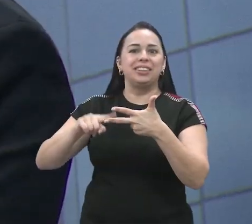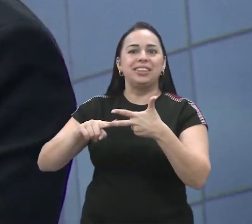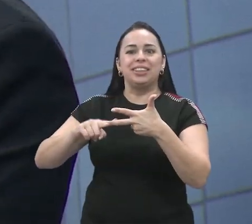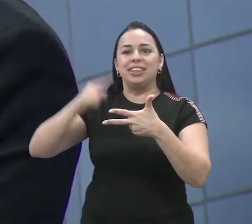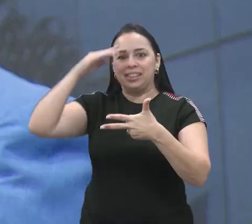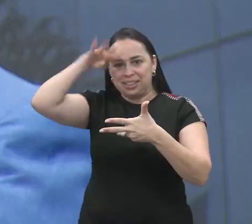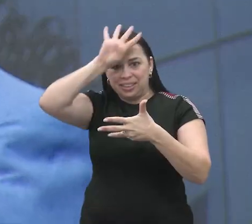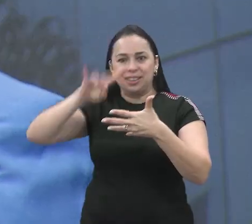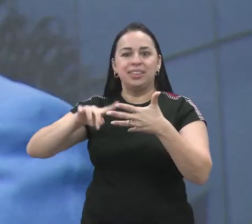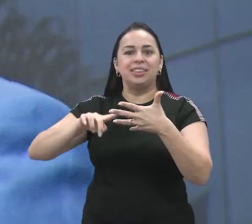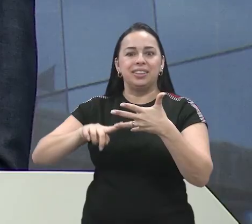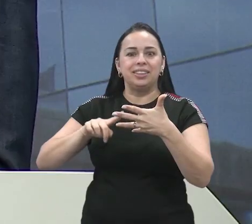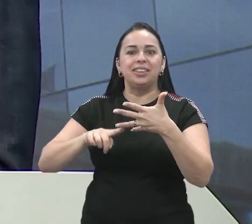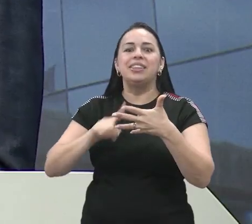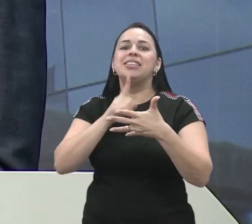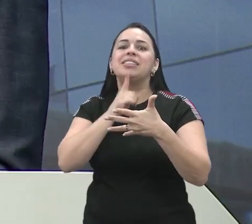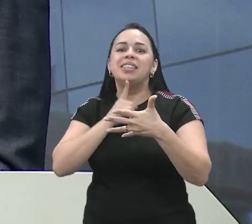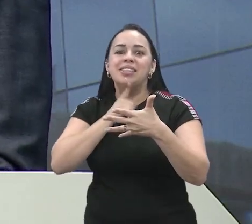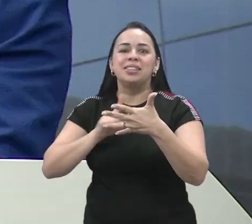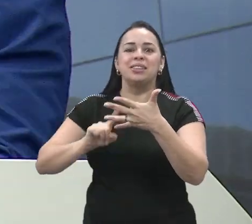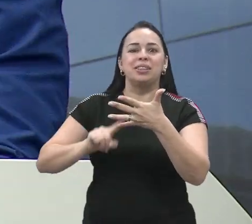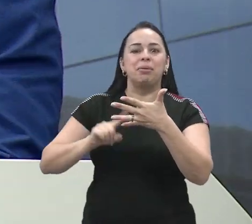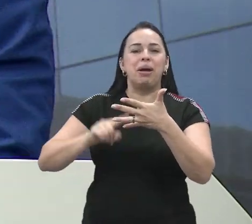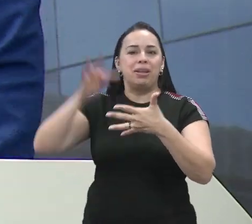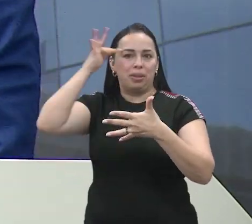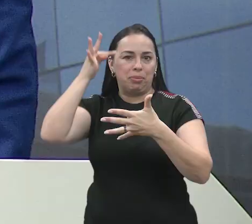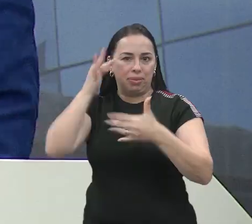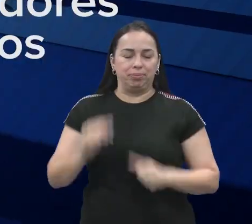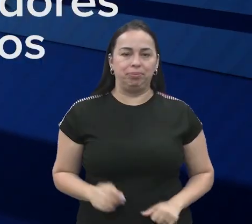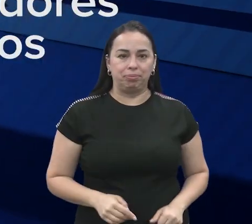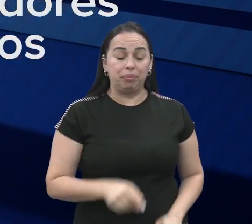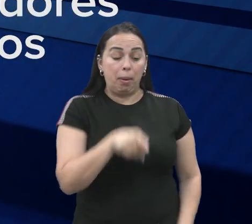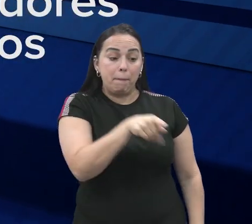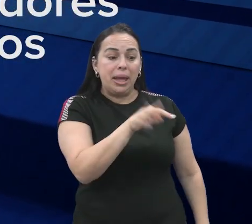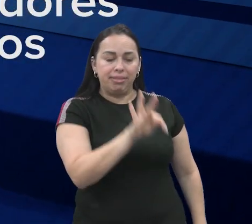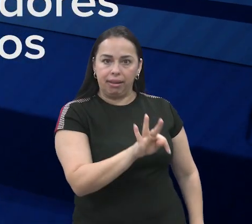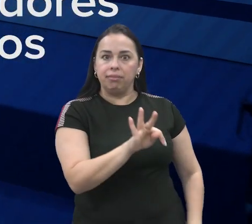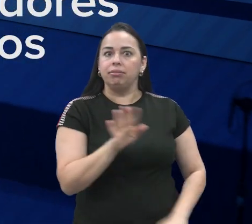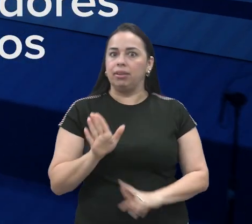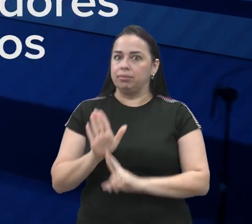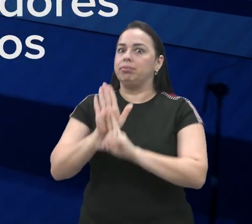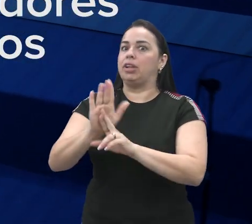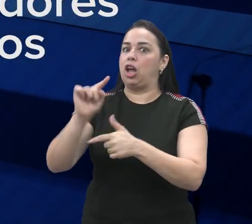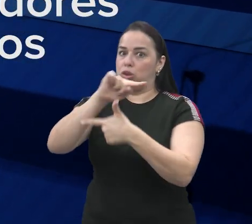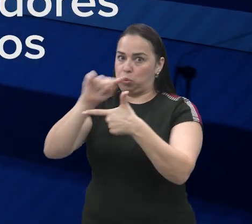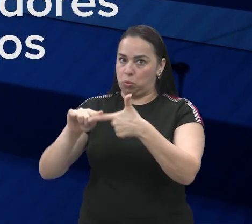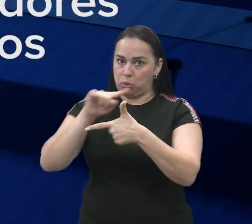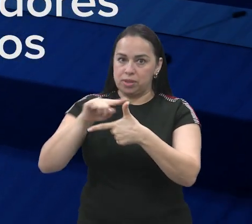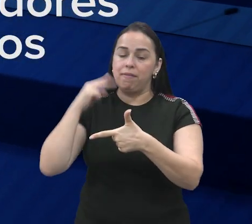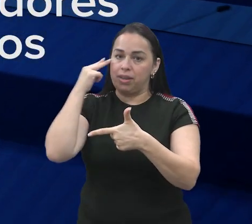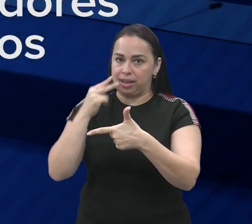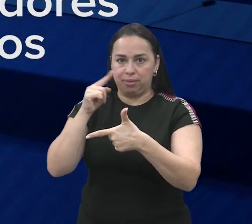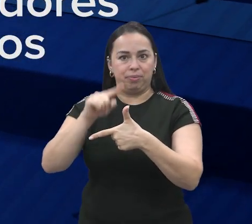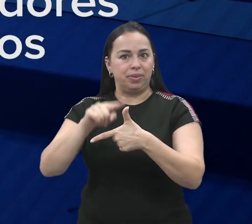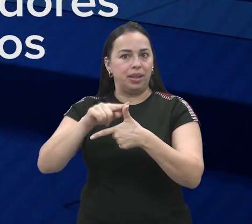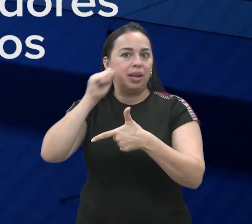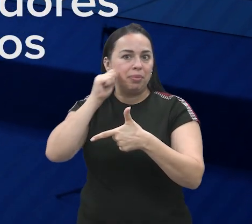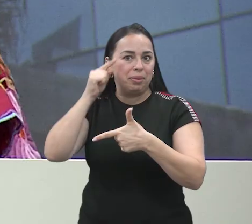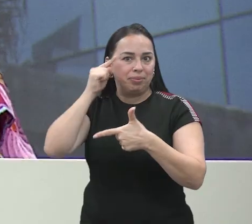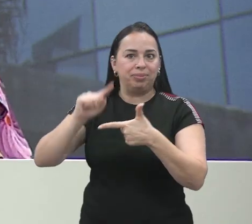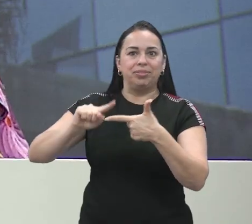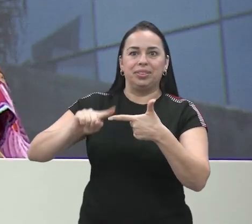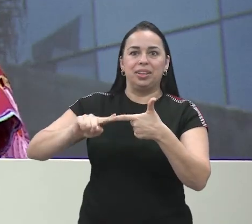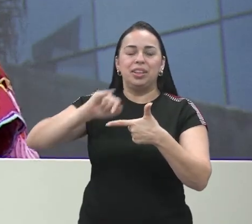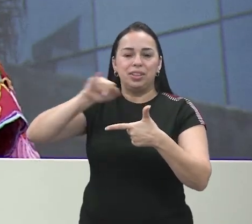Roberto Chagas, Sena, Sérgio Camargo e Tomás Henrique. O PT está representado na casa com 2